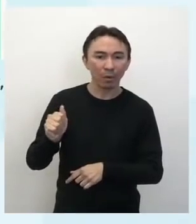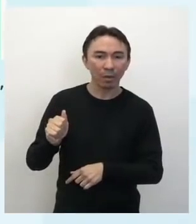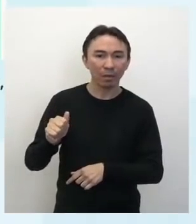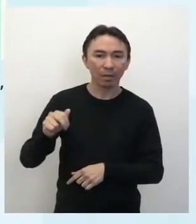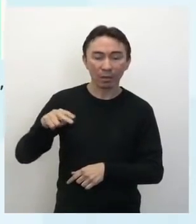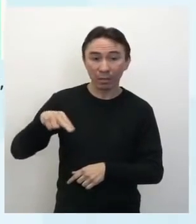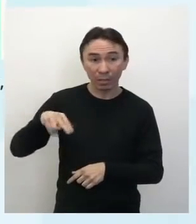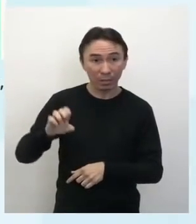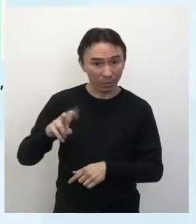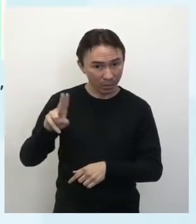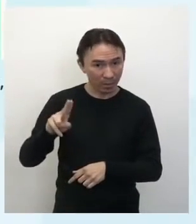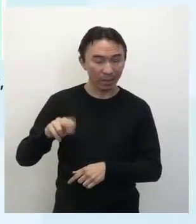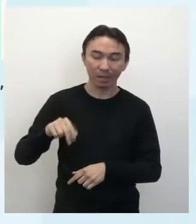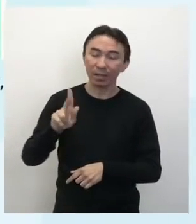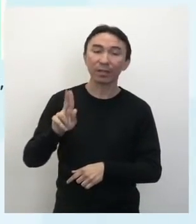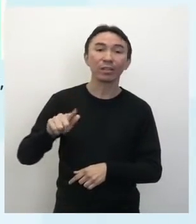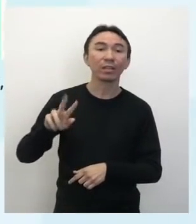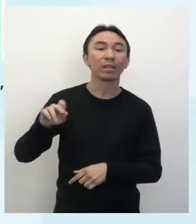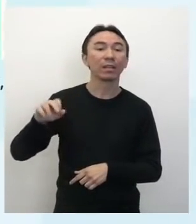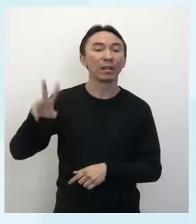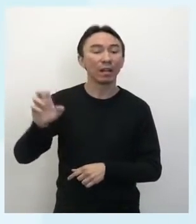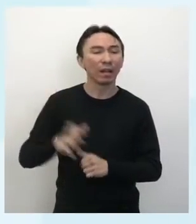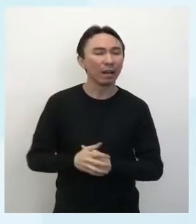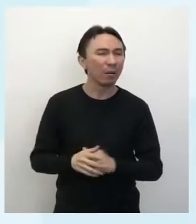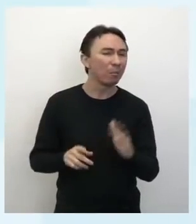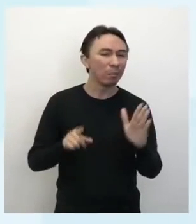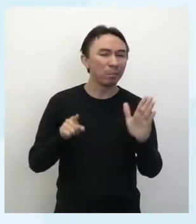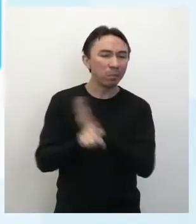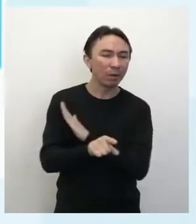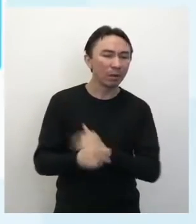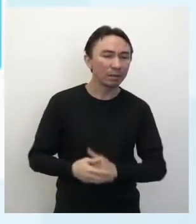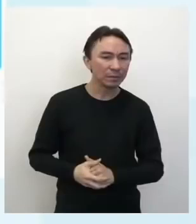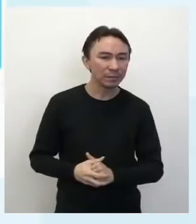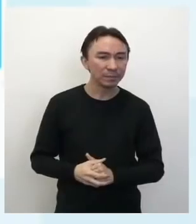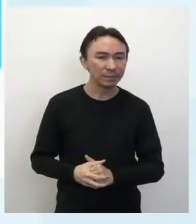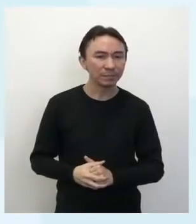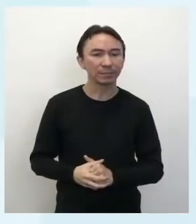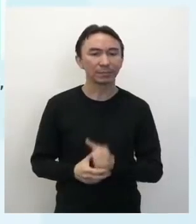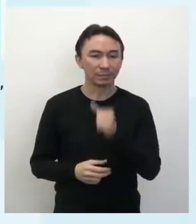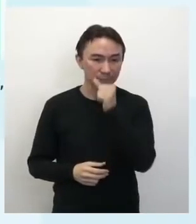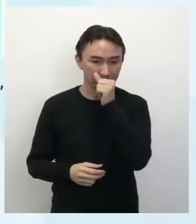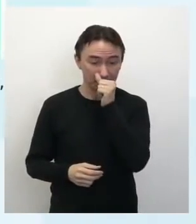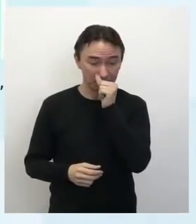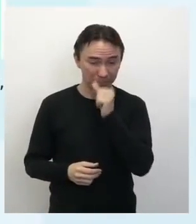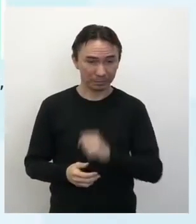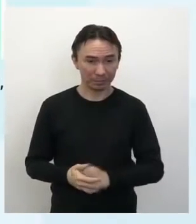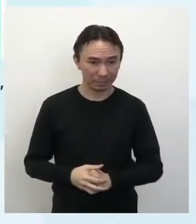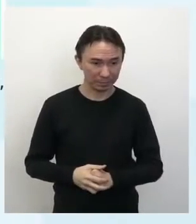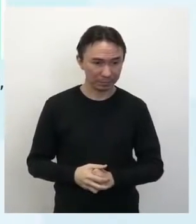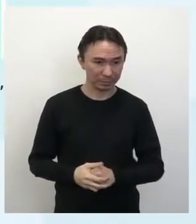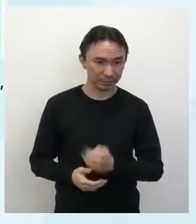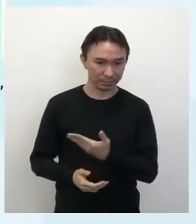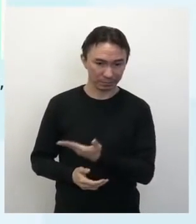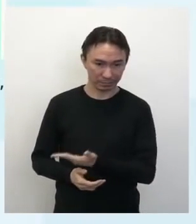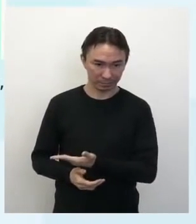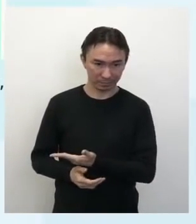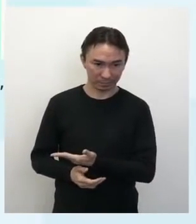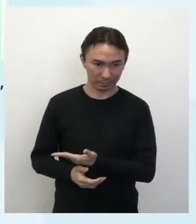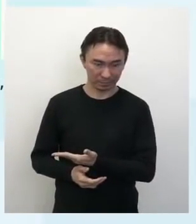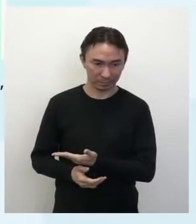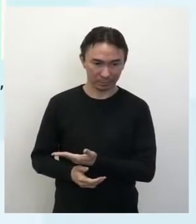é, based, tem aqui, opa, quebrei a TV, based on the